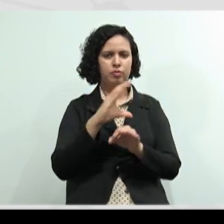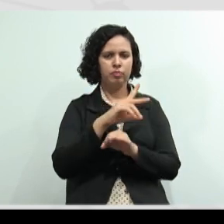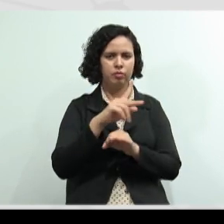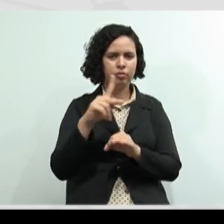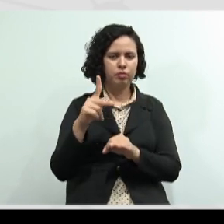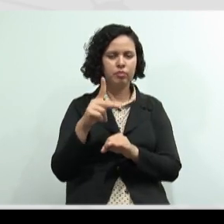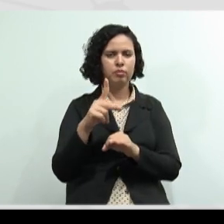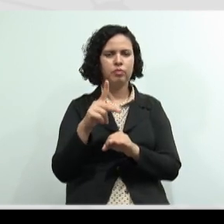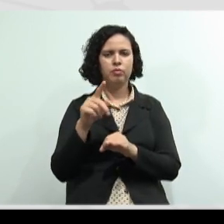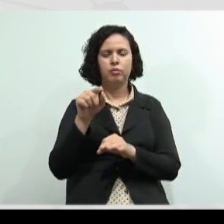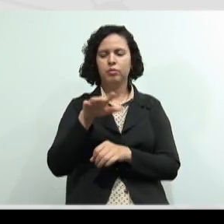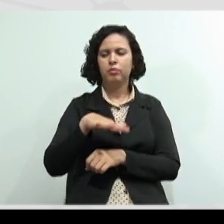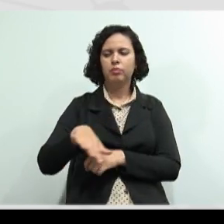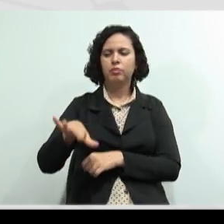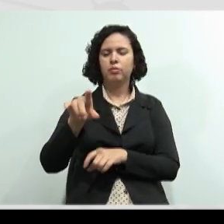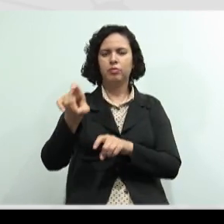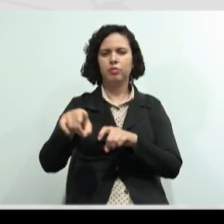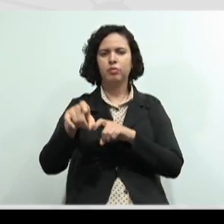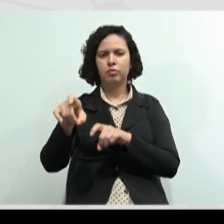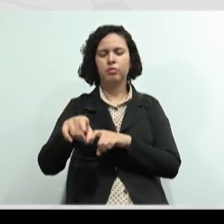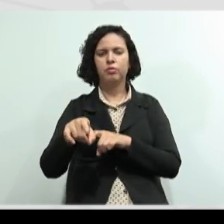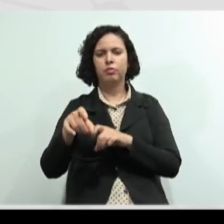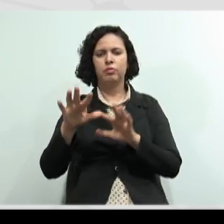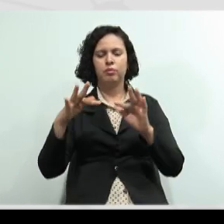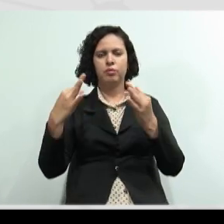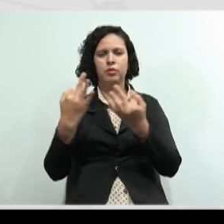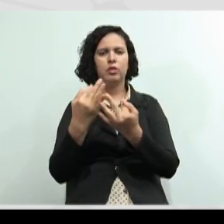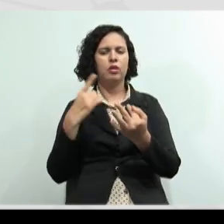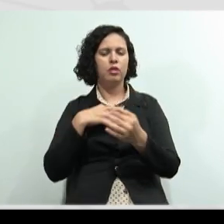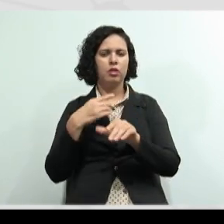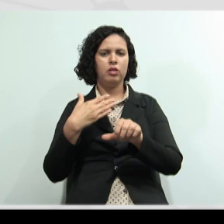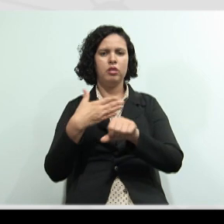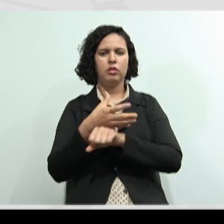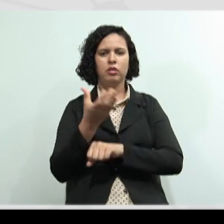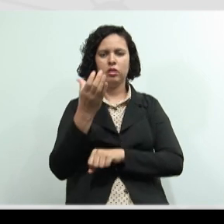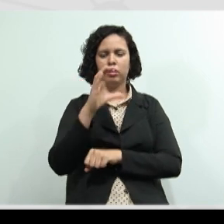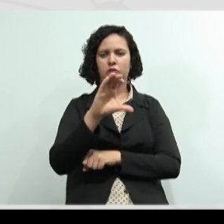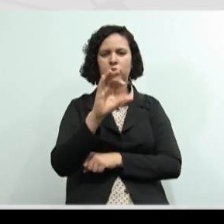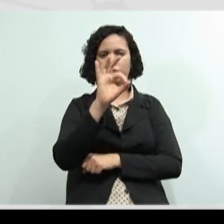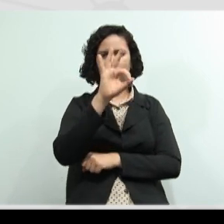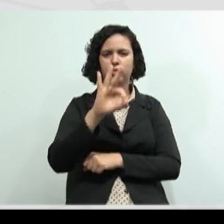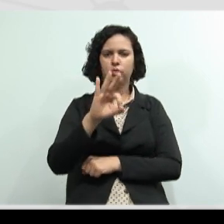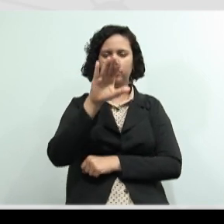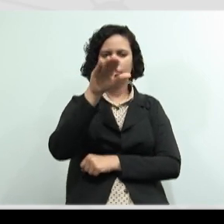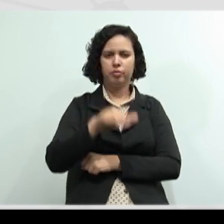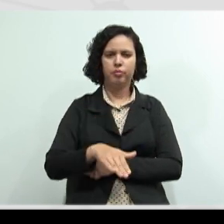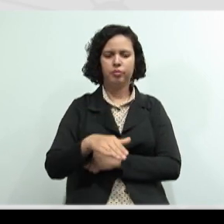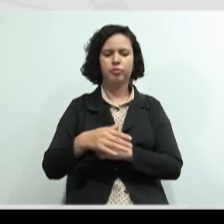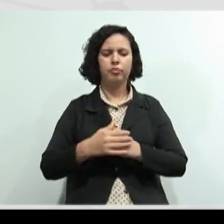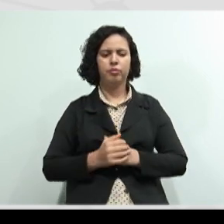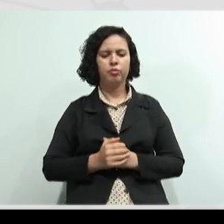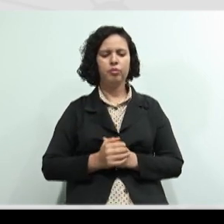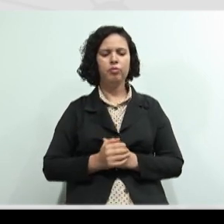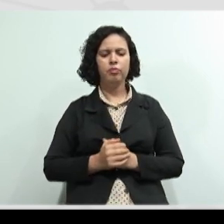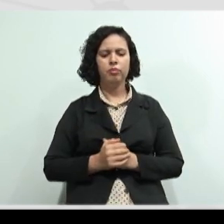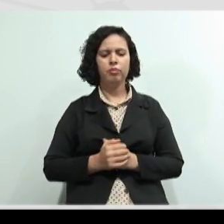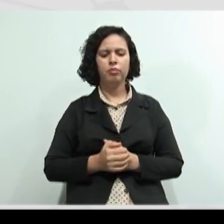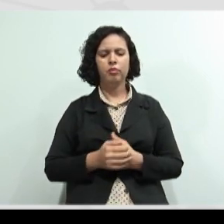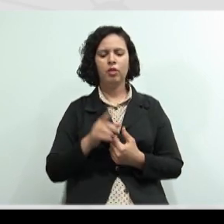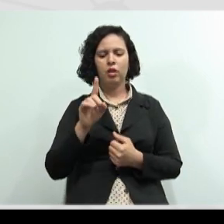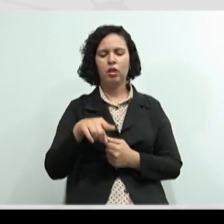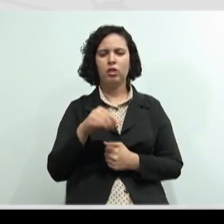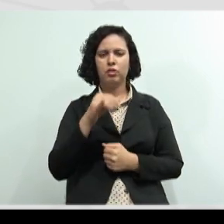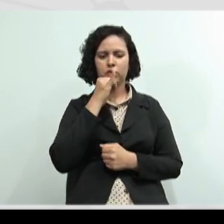os agricultores têm acesso a mais crédito com juros menores. O maior exemplo é o Programa Mais